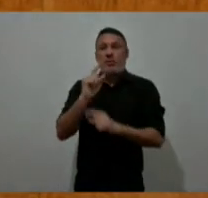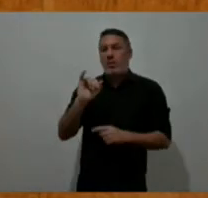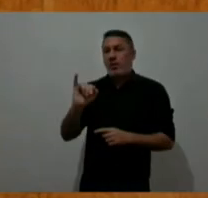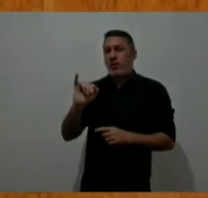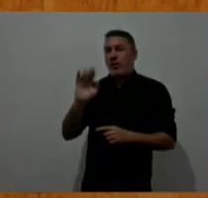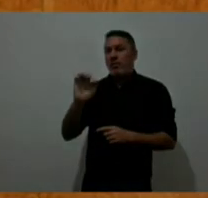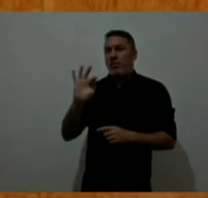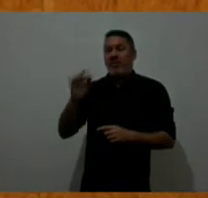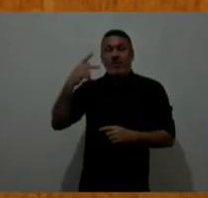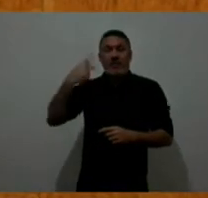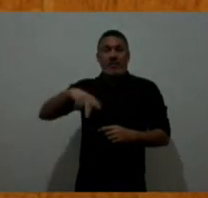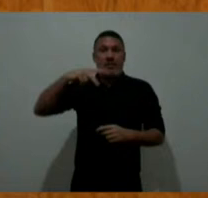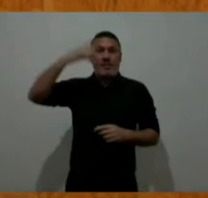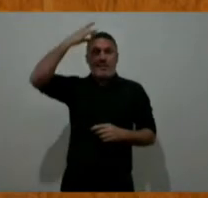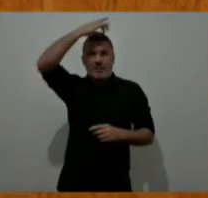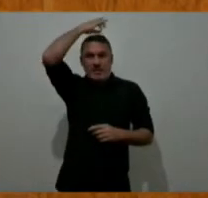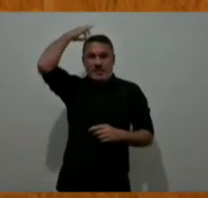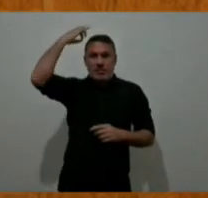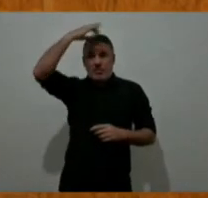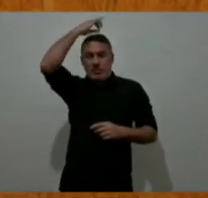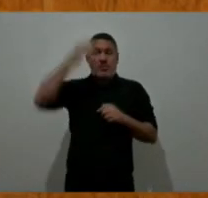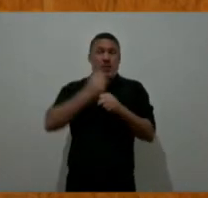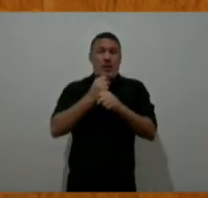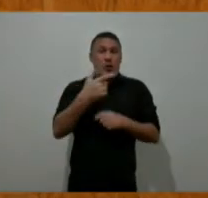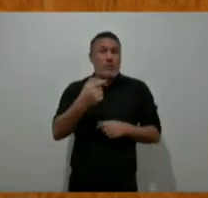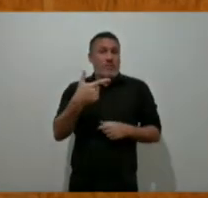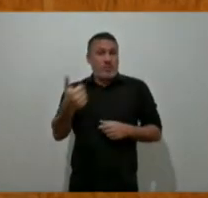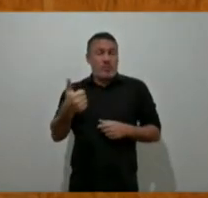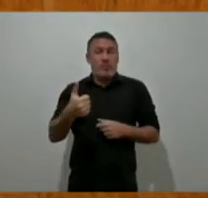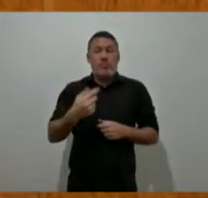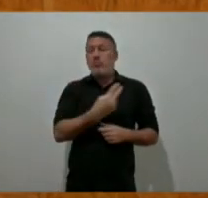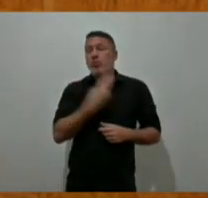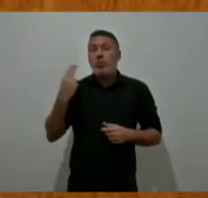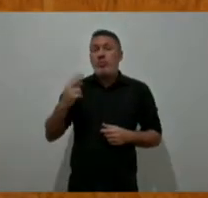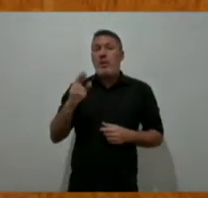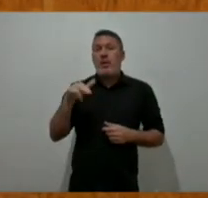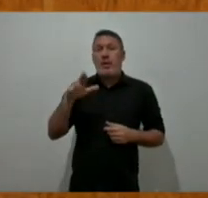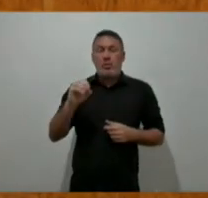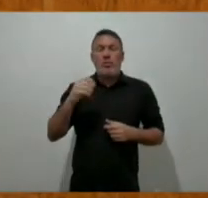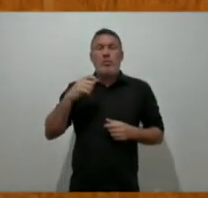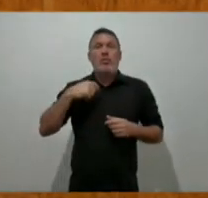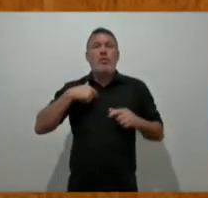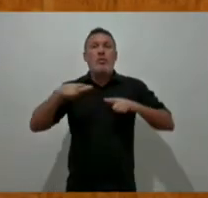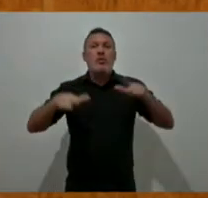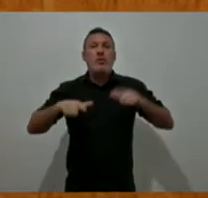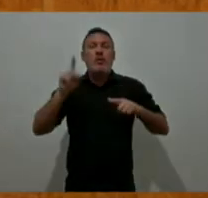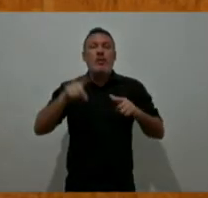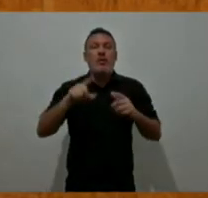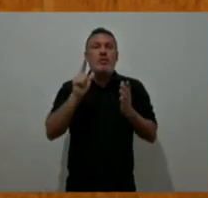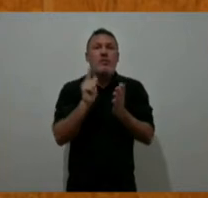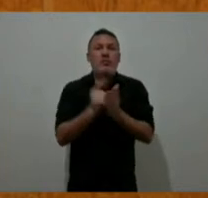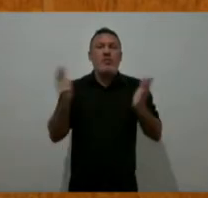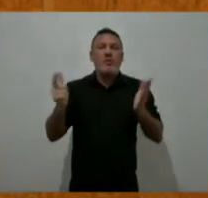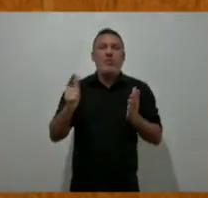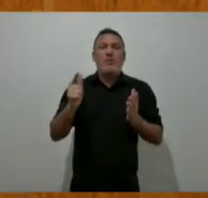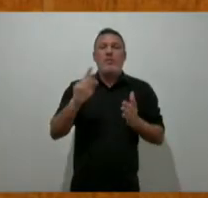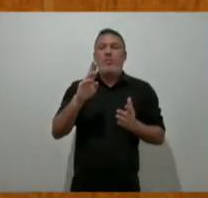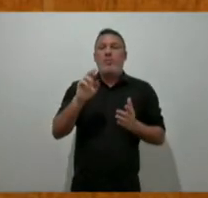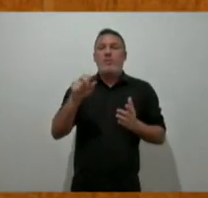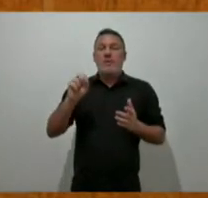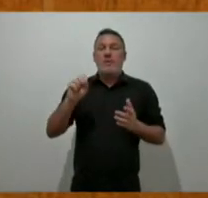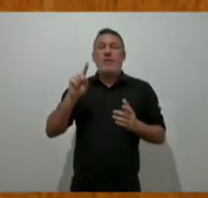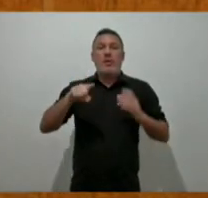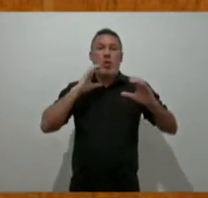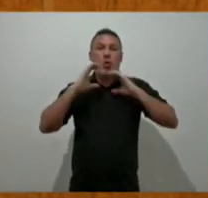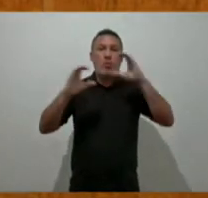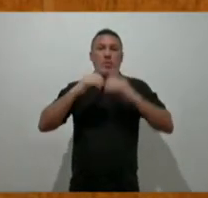de 2021. Meu nome é Ricardo Frizeiro, eu sou head do Folha Business, a maior plataforma de comunicação sobre negócios do